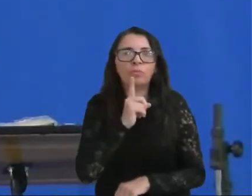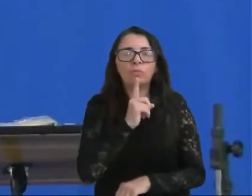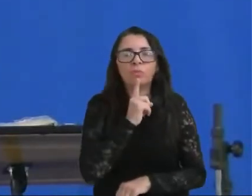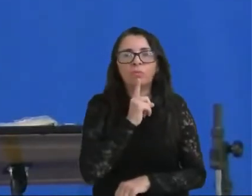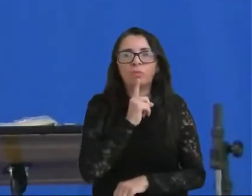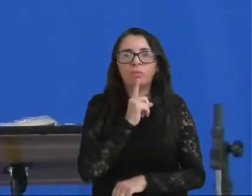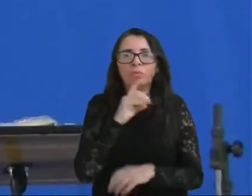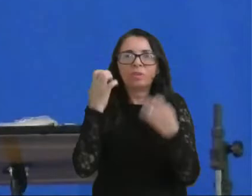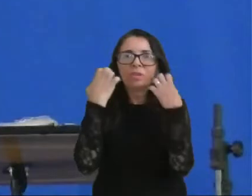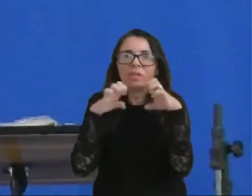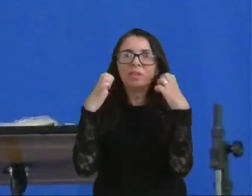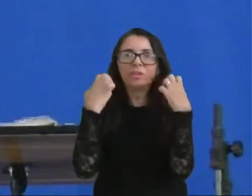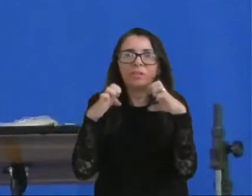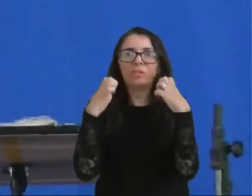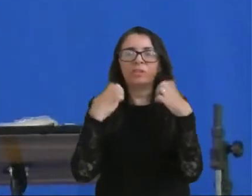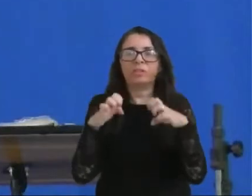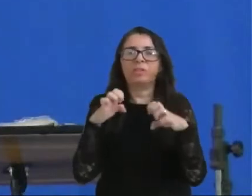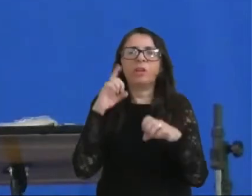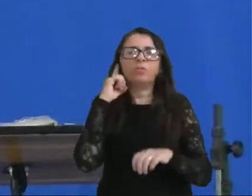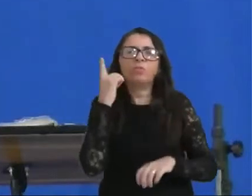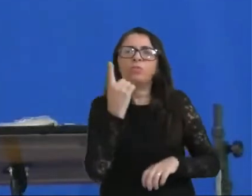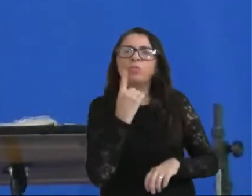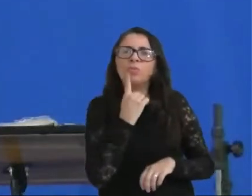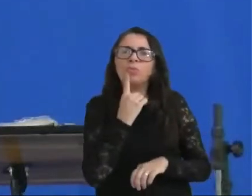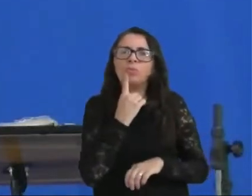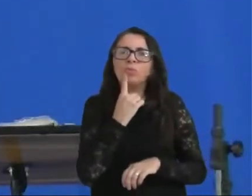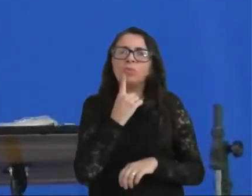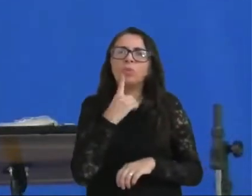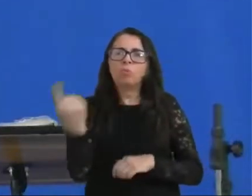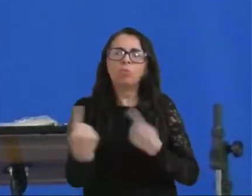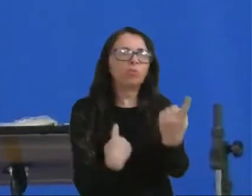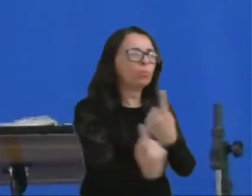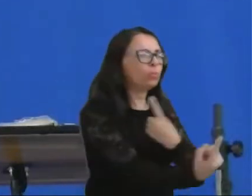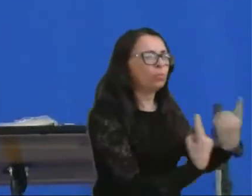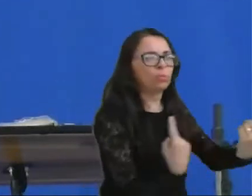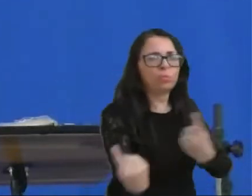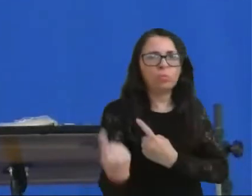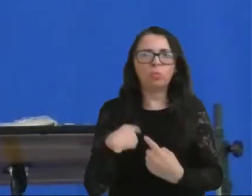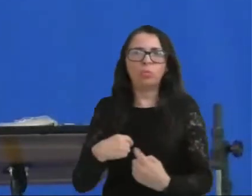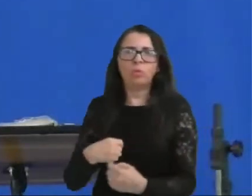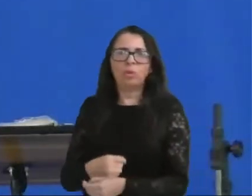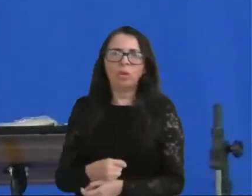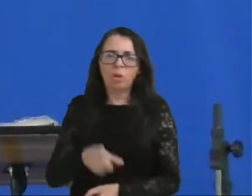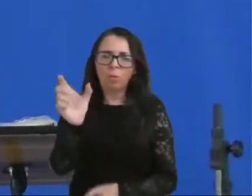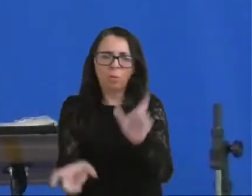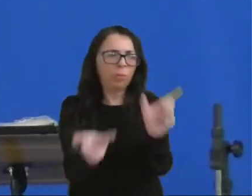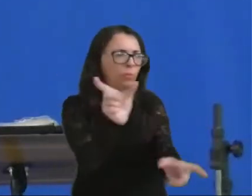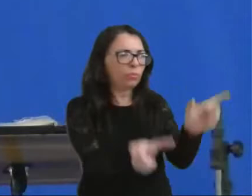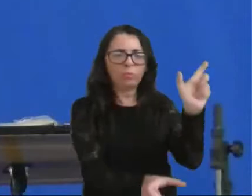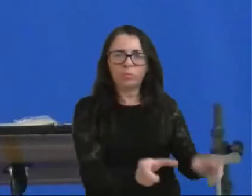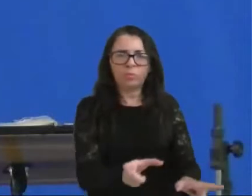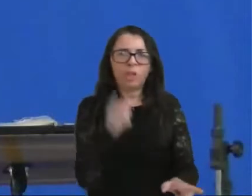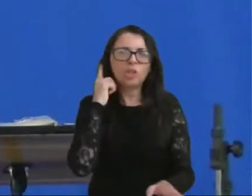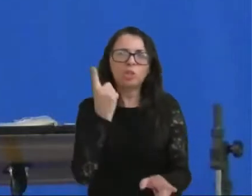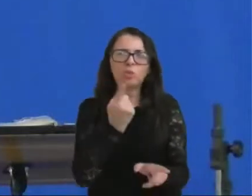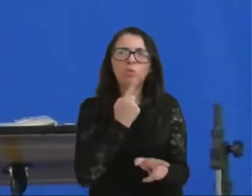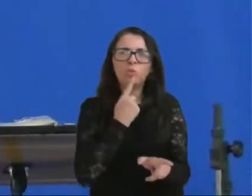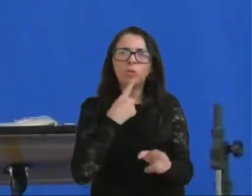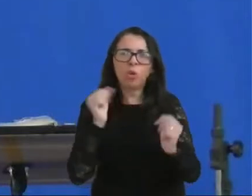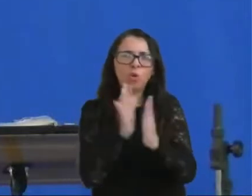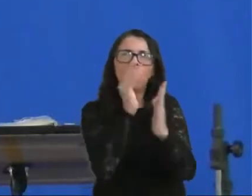de conforto, deixando o esfriamento acontecer. O esfriamento ele não acontece de repente, de uma